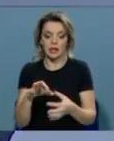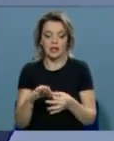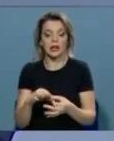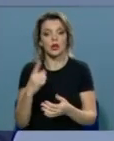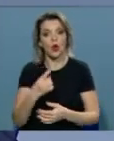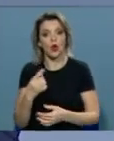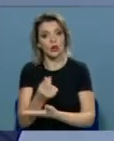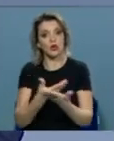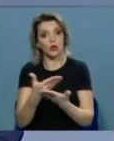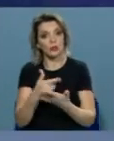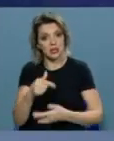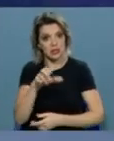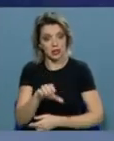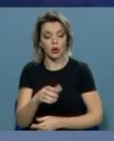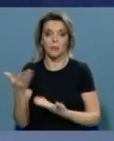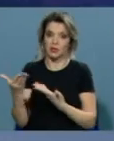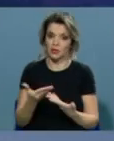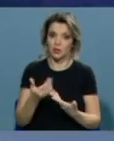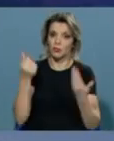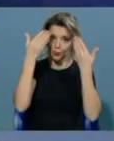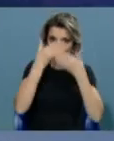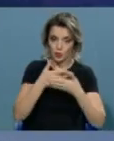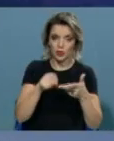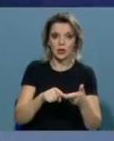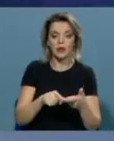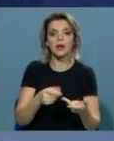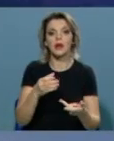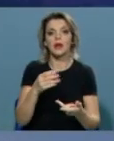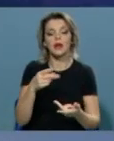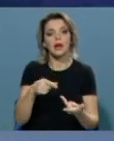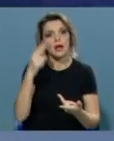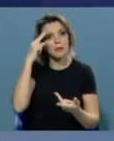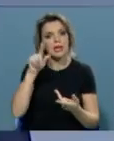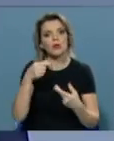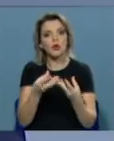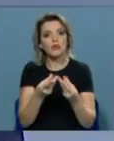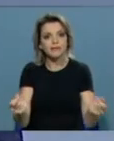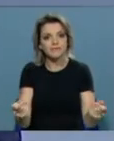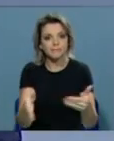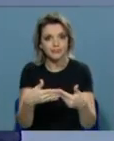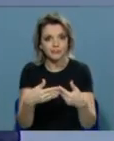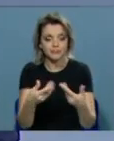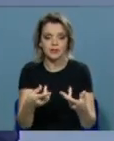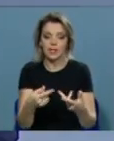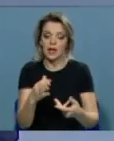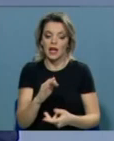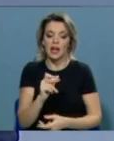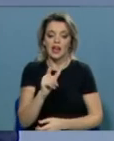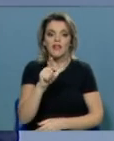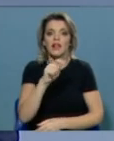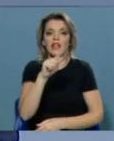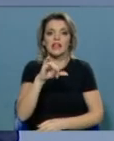na região tem vindo a madeira vai falência e por isto não são nem sentir muito pesado